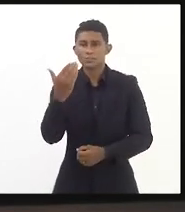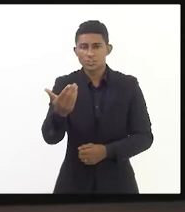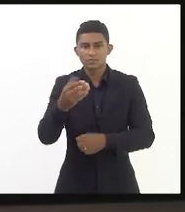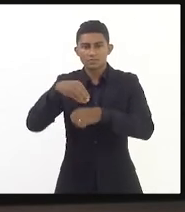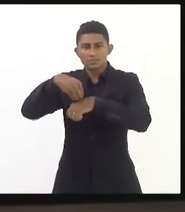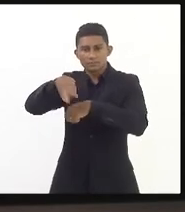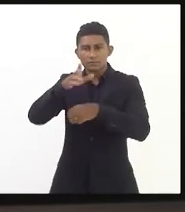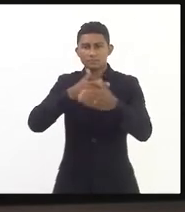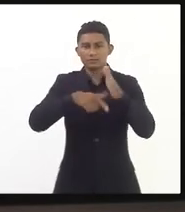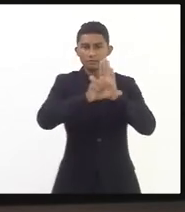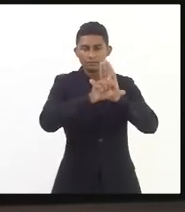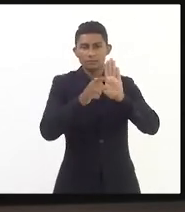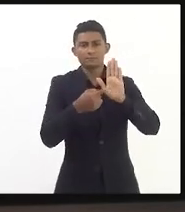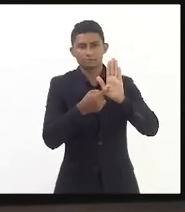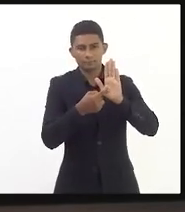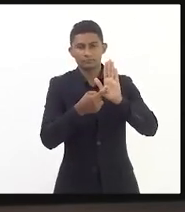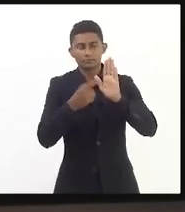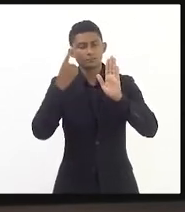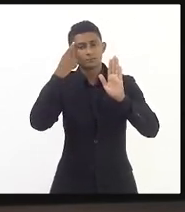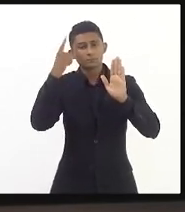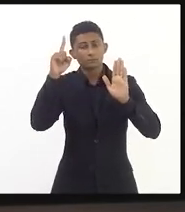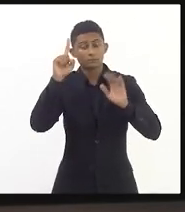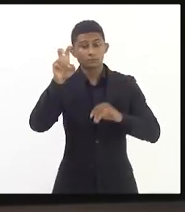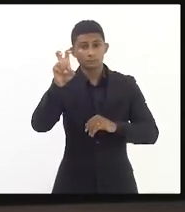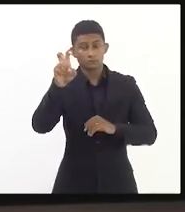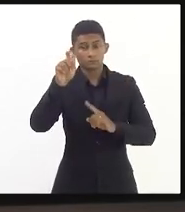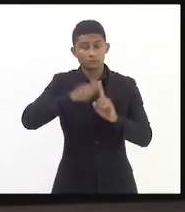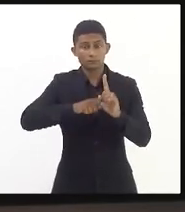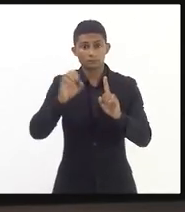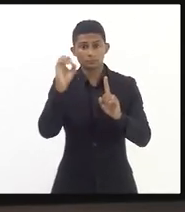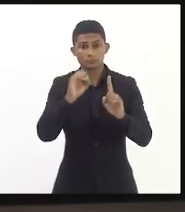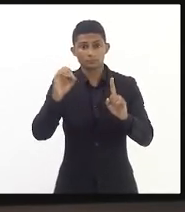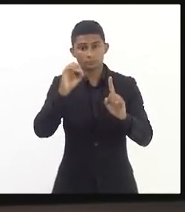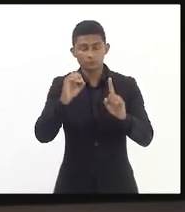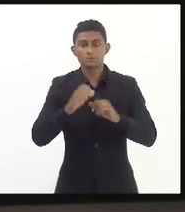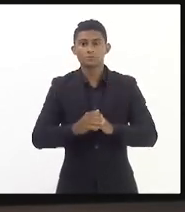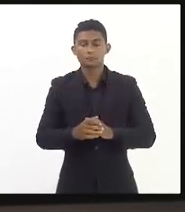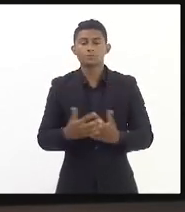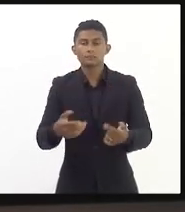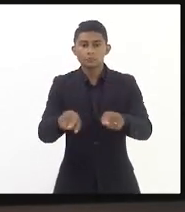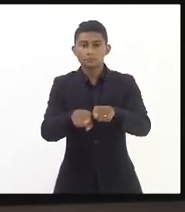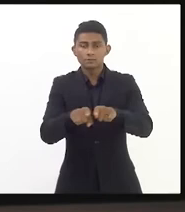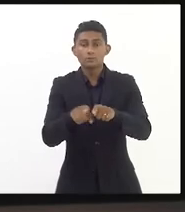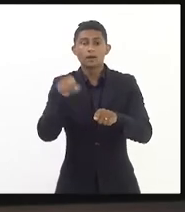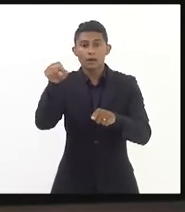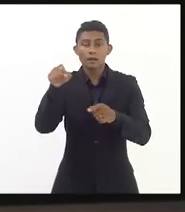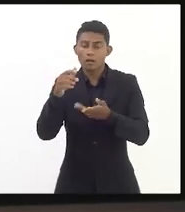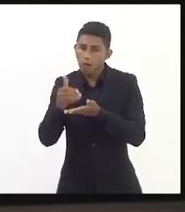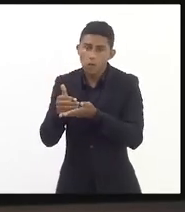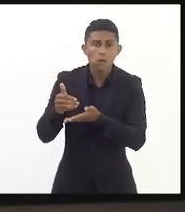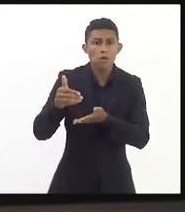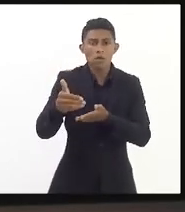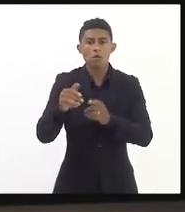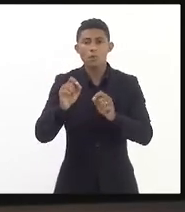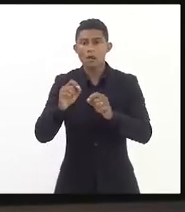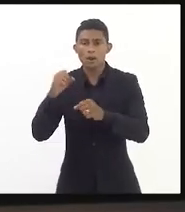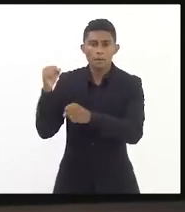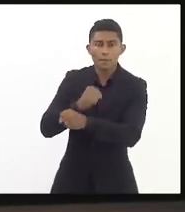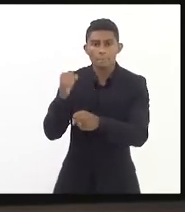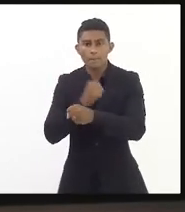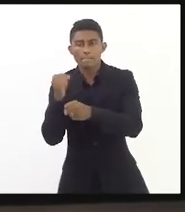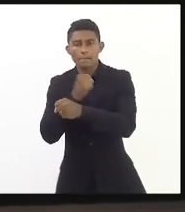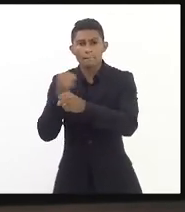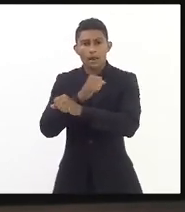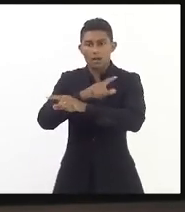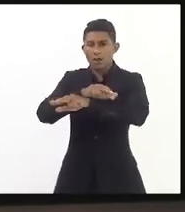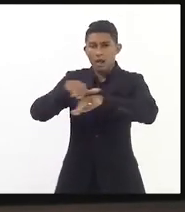indicação legislativa, na data de 5 de outubro, e já começou as obras. E,